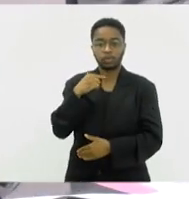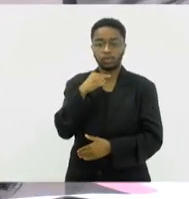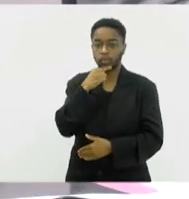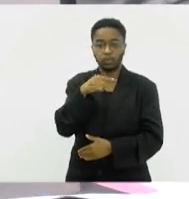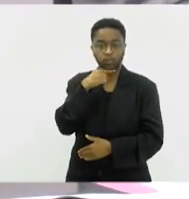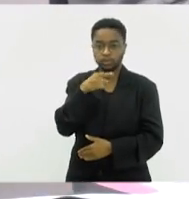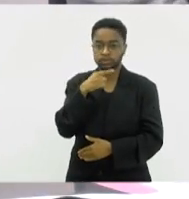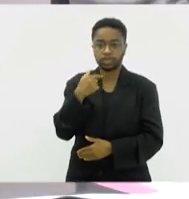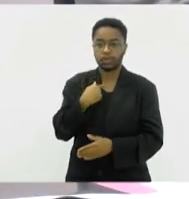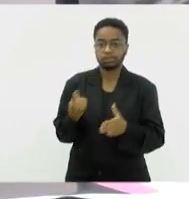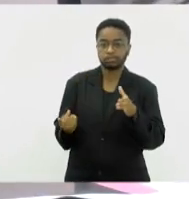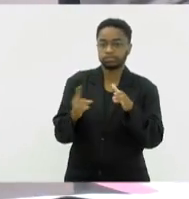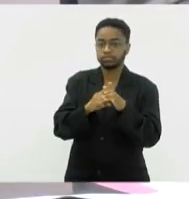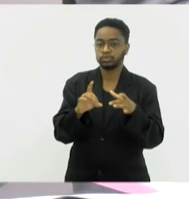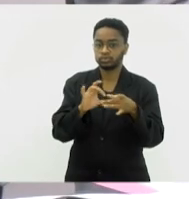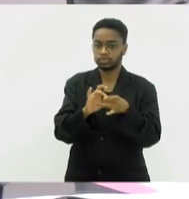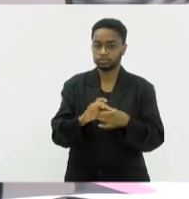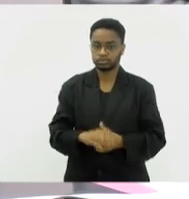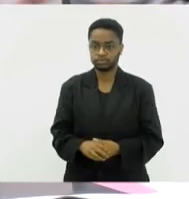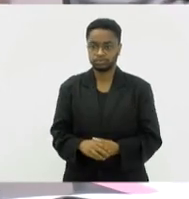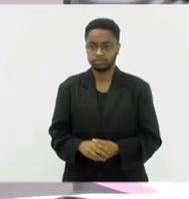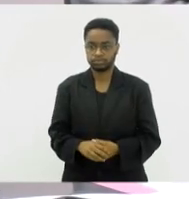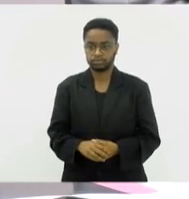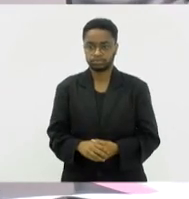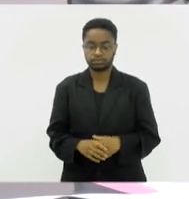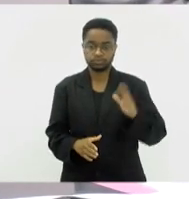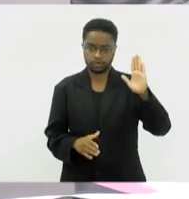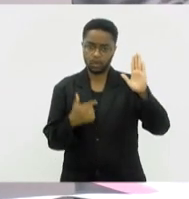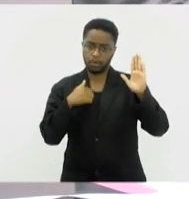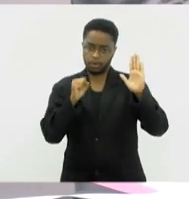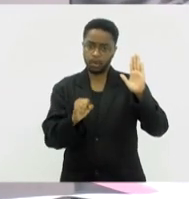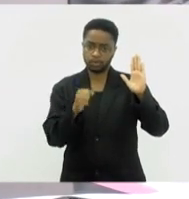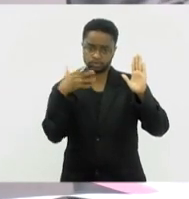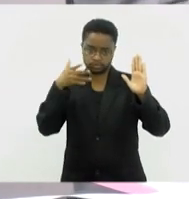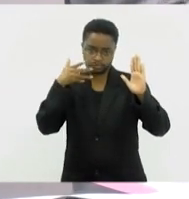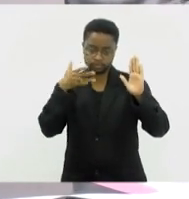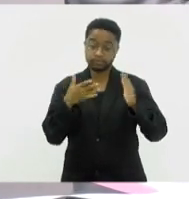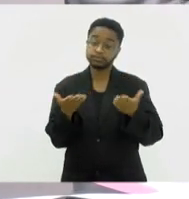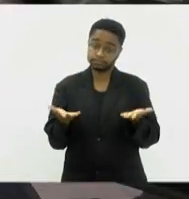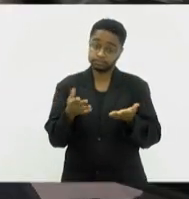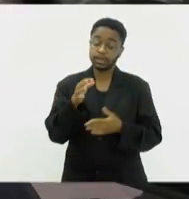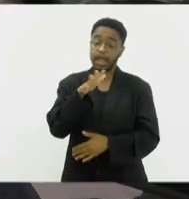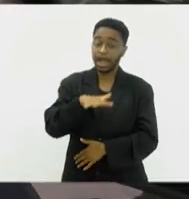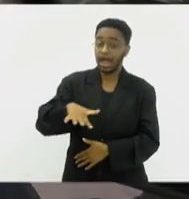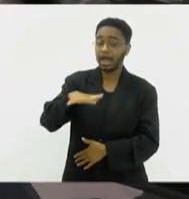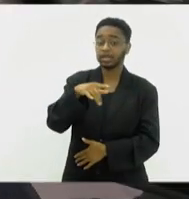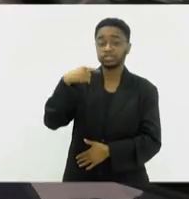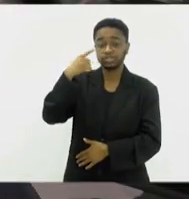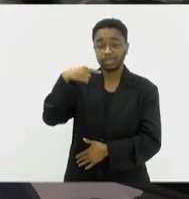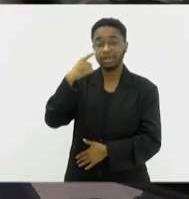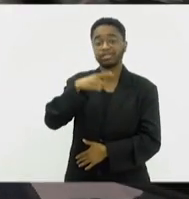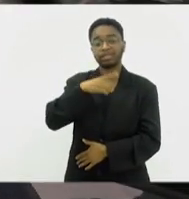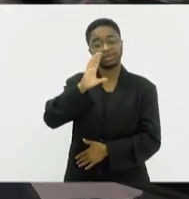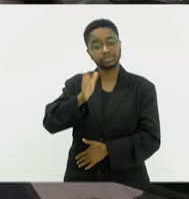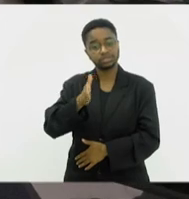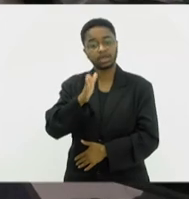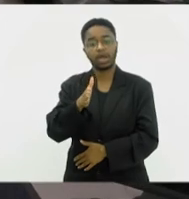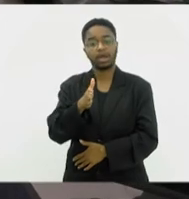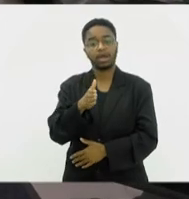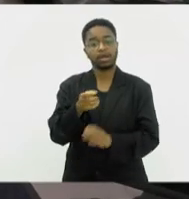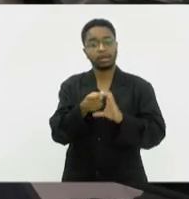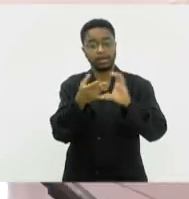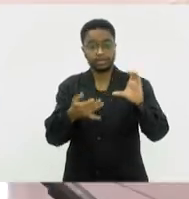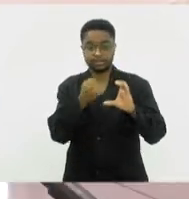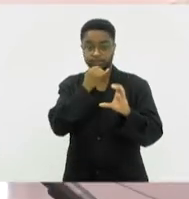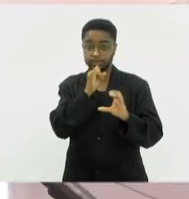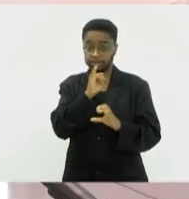credenciariam a fazer parte. Se me permite uma parte, Vossa Excelência. Justamente a área do direito, ela já tem todo esse viés. Se uma pessoa é